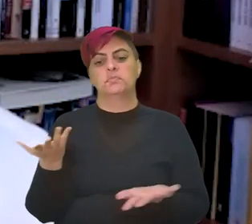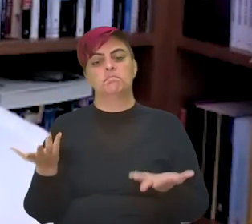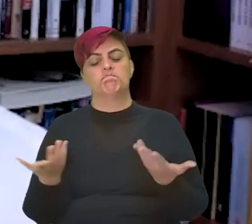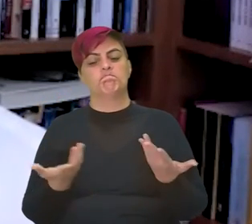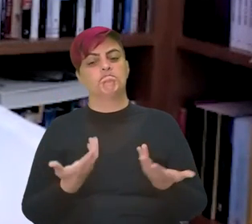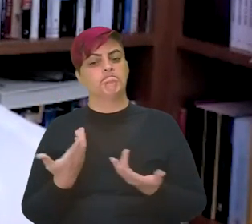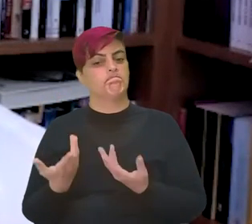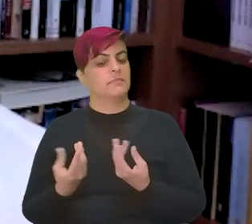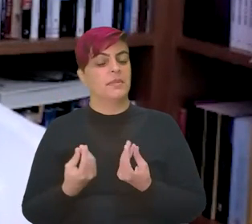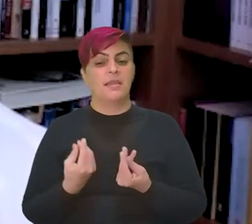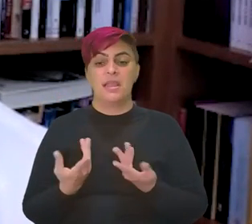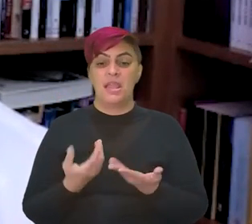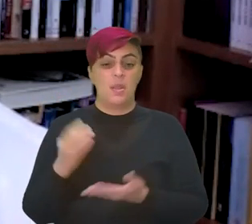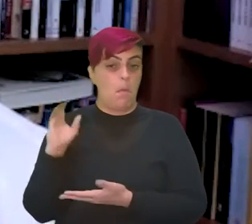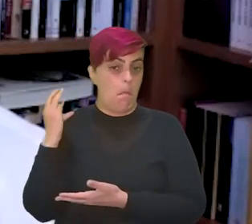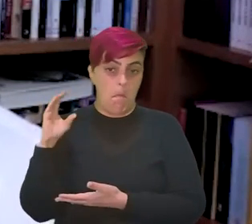eventos